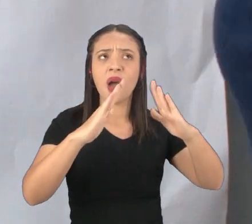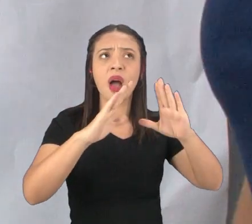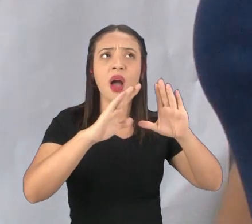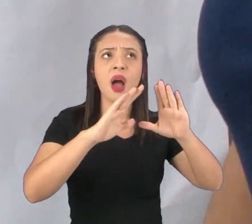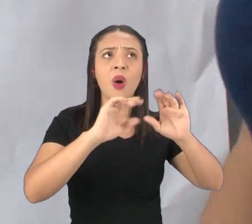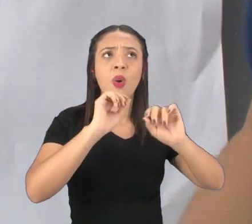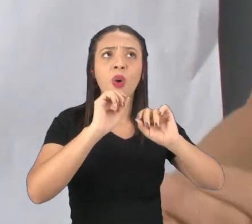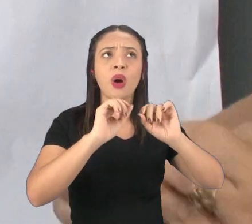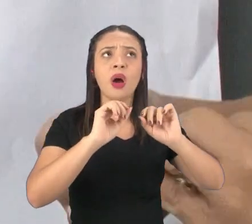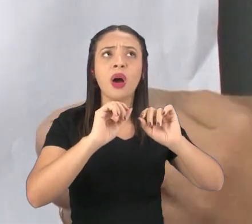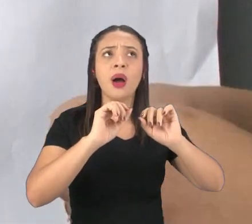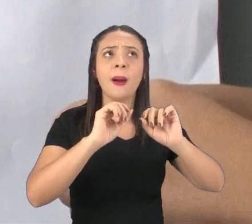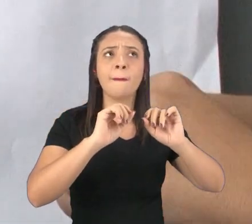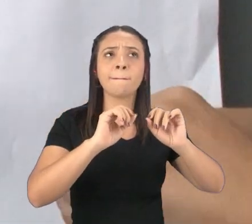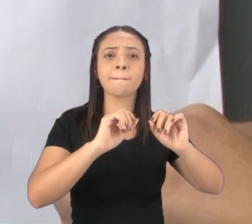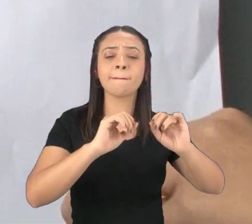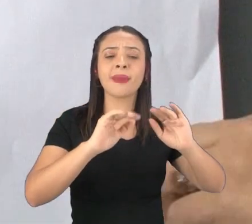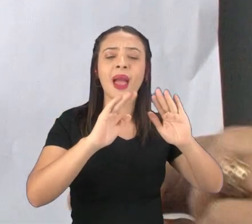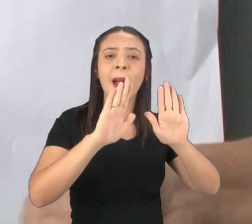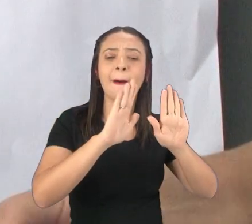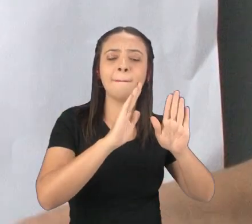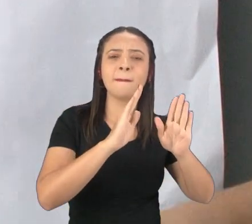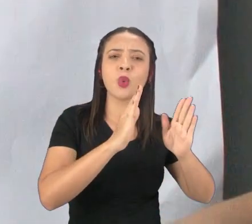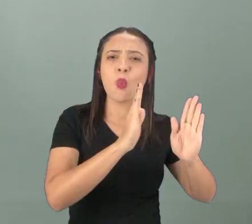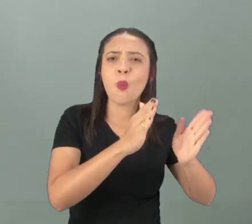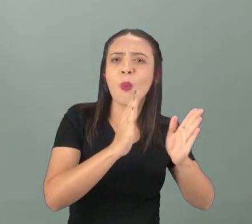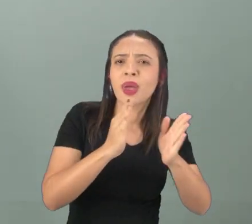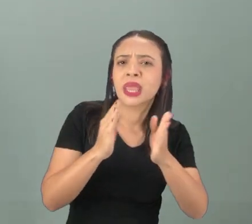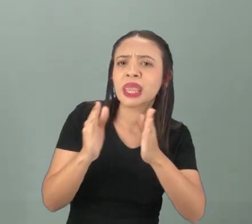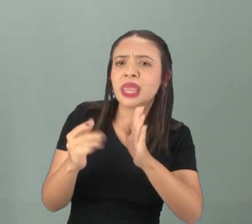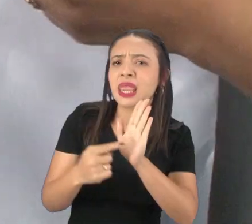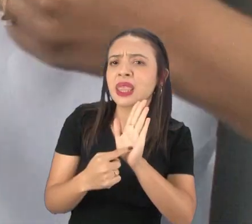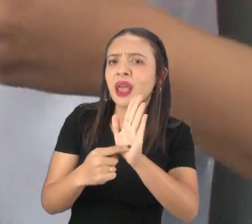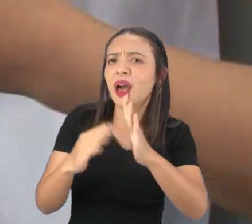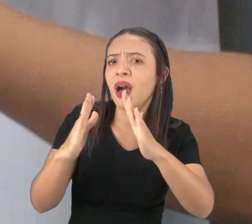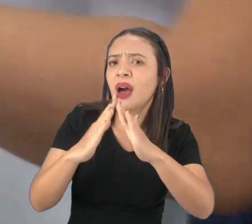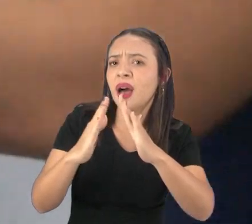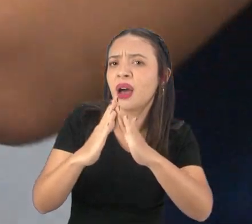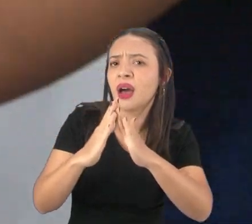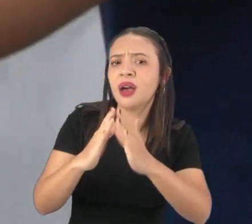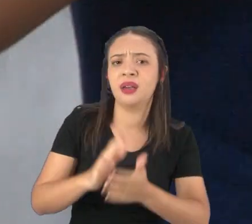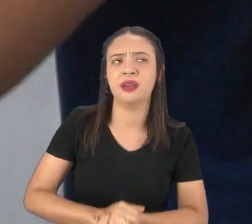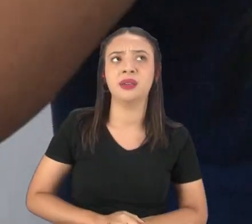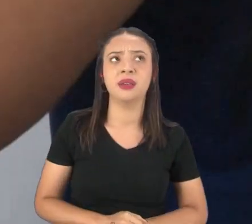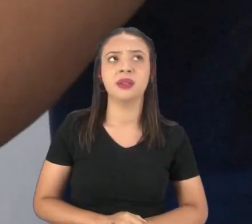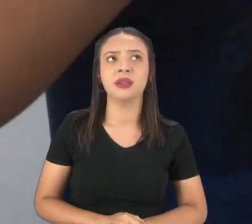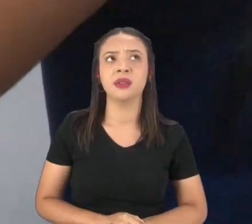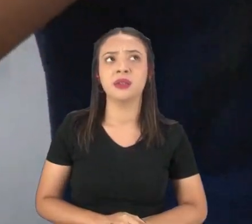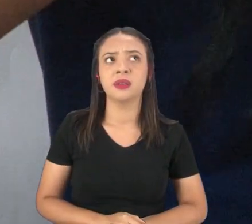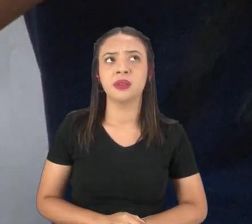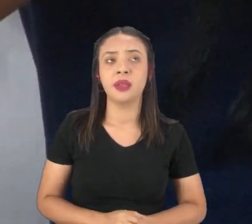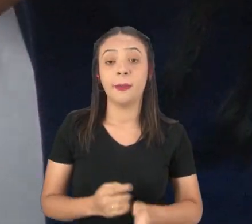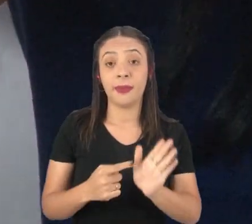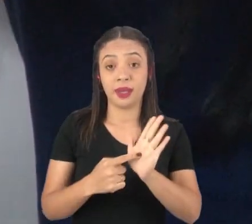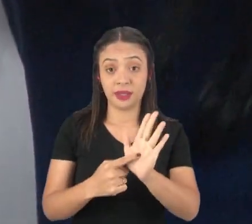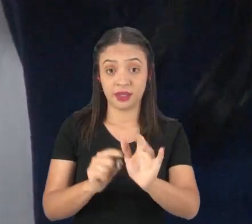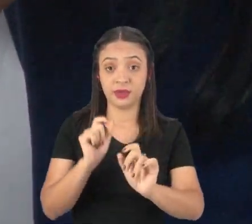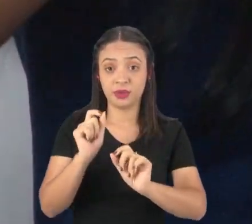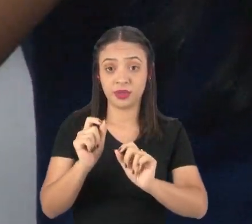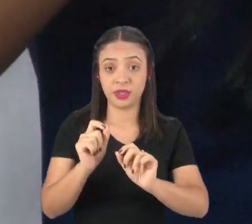usadas pelo autor? Quais são as partes da casa que foram citadas pelo autor? A gente pode ver lá que ele